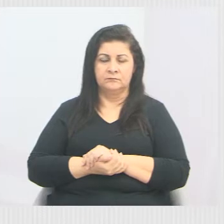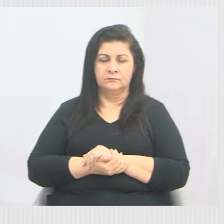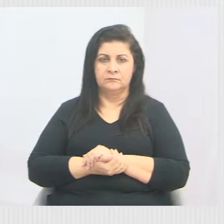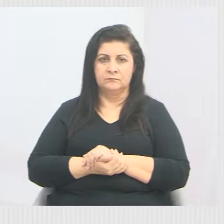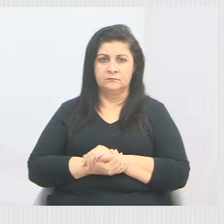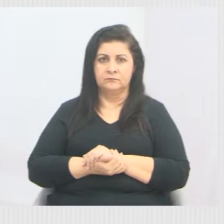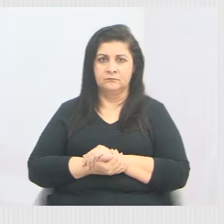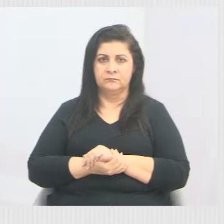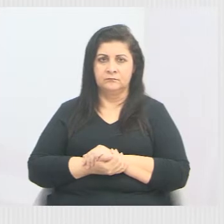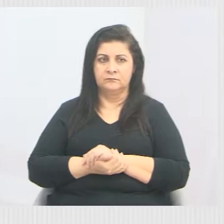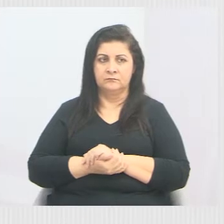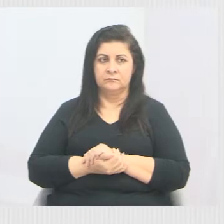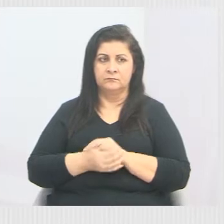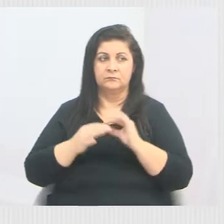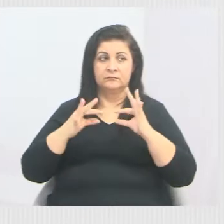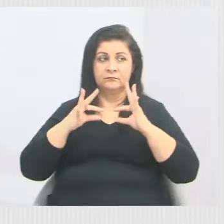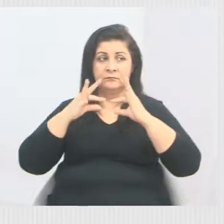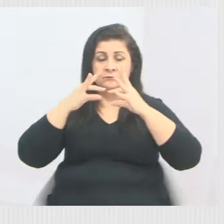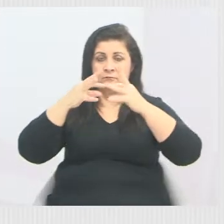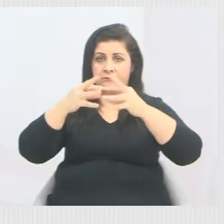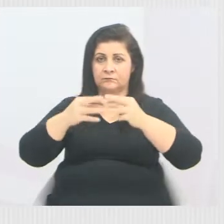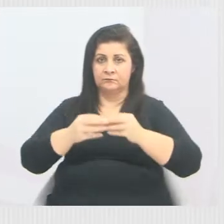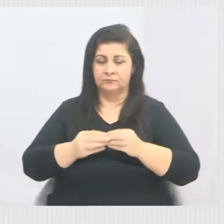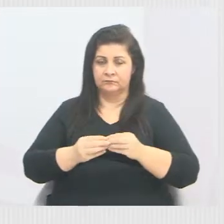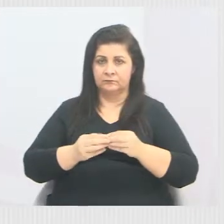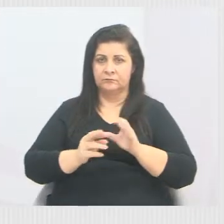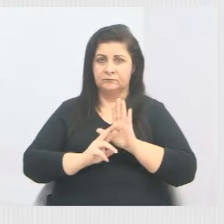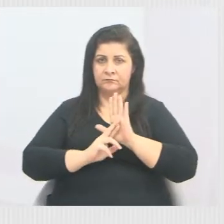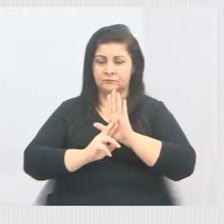que, do encerramento do exercício de